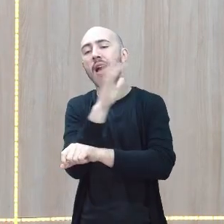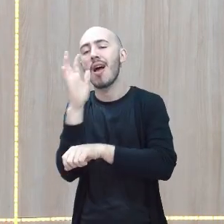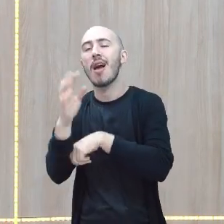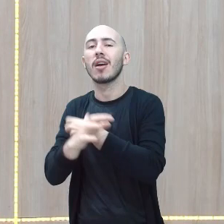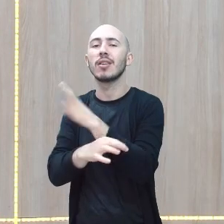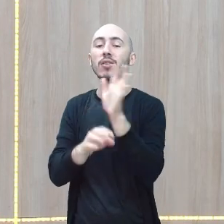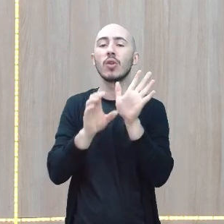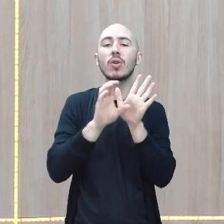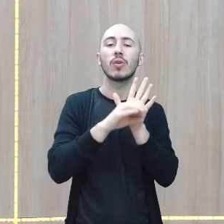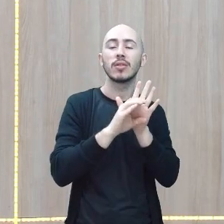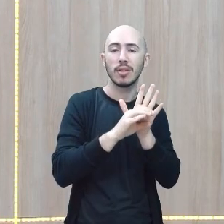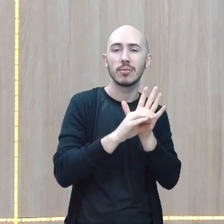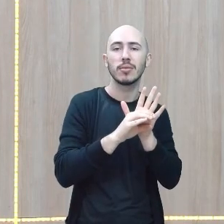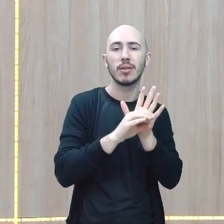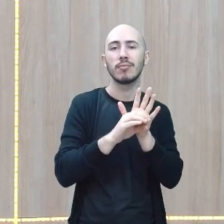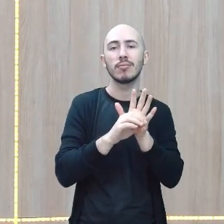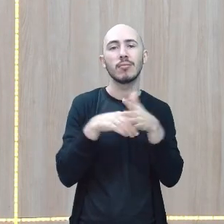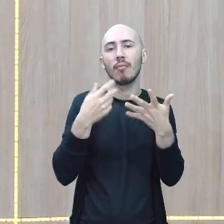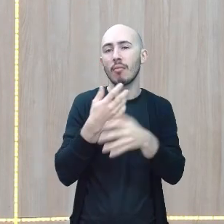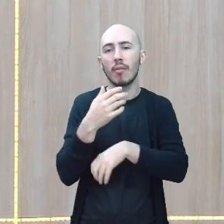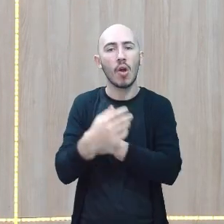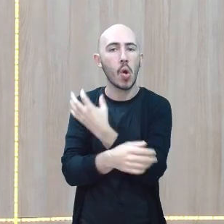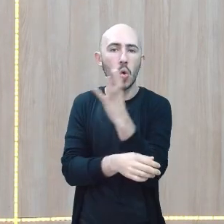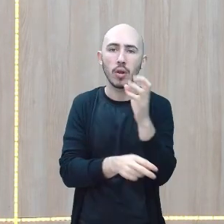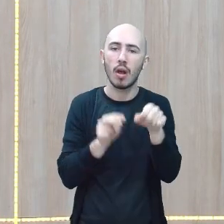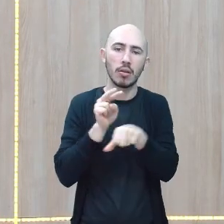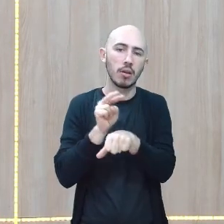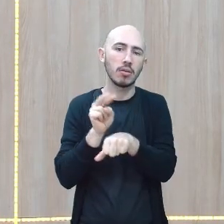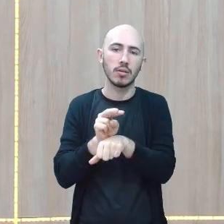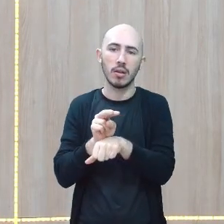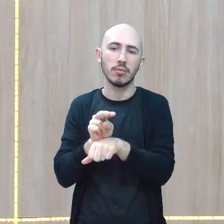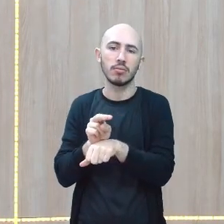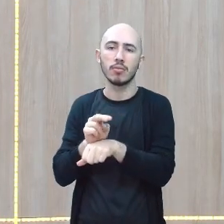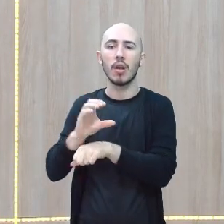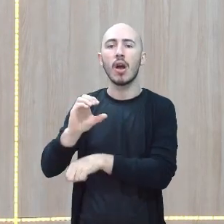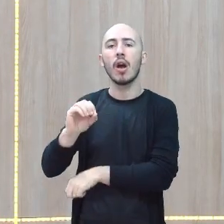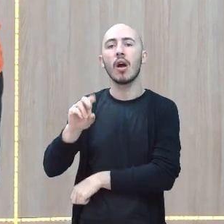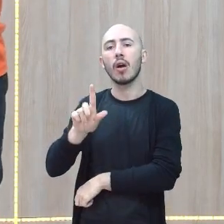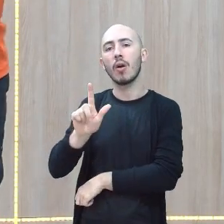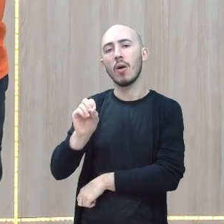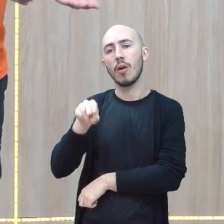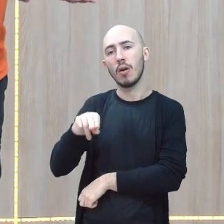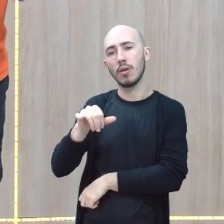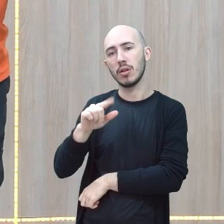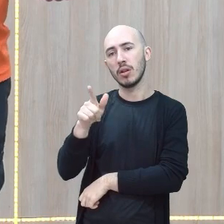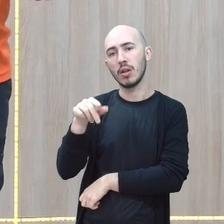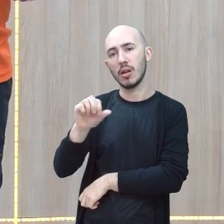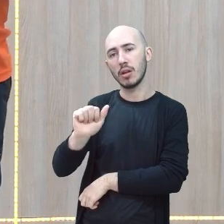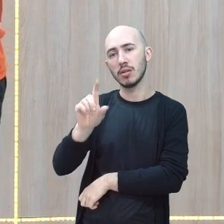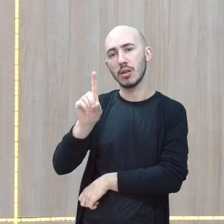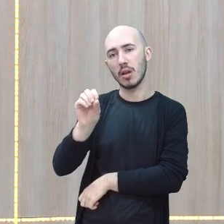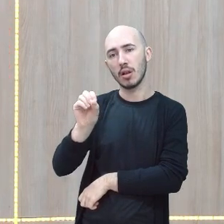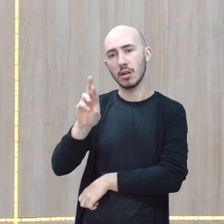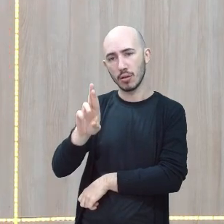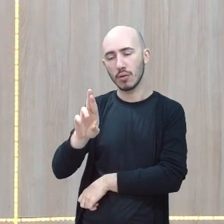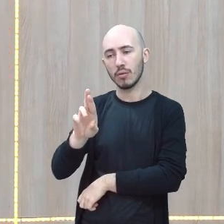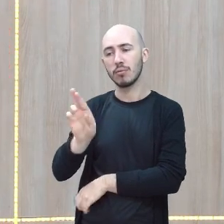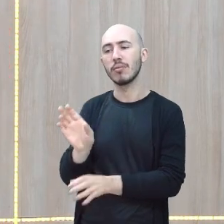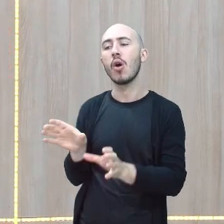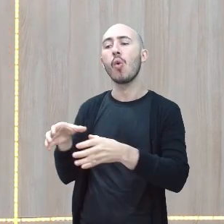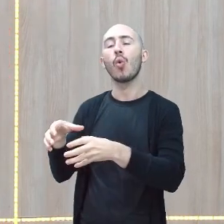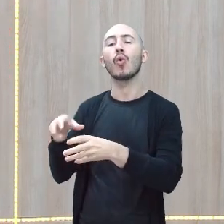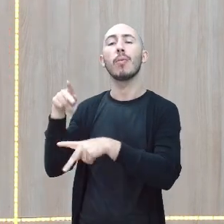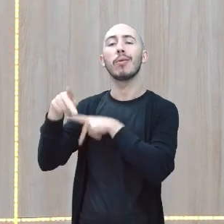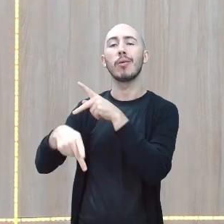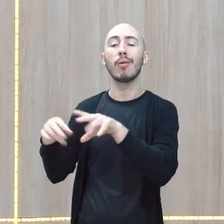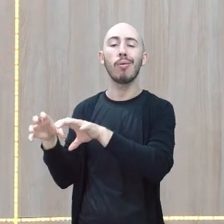concepção de preservação da natureza que o colonizador ele vai ter. A gente falou aqui, e o